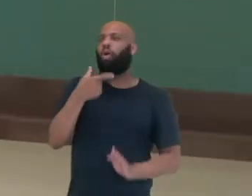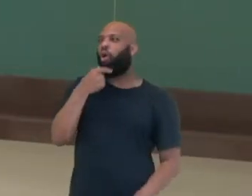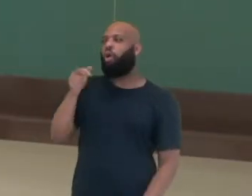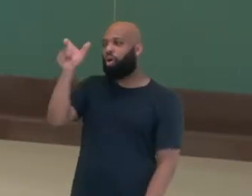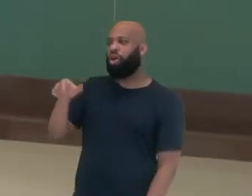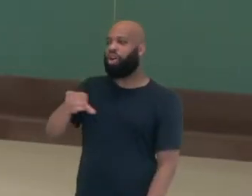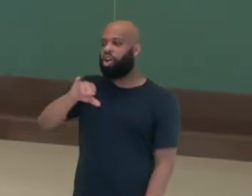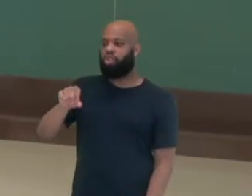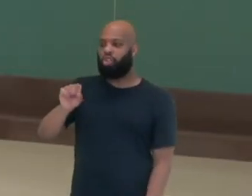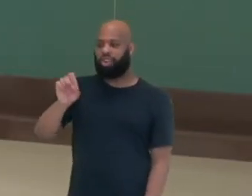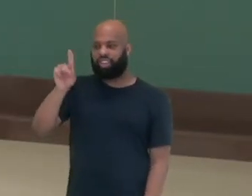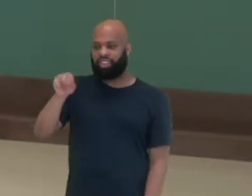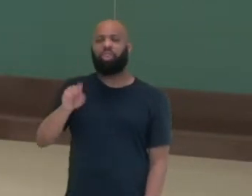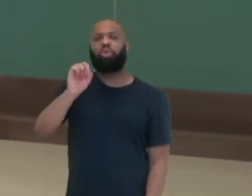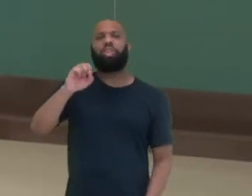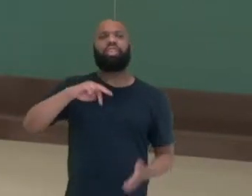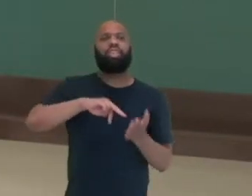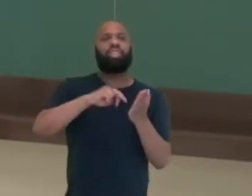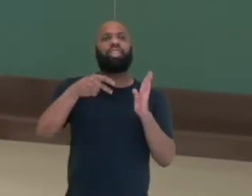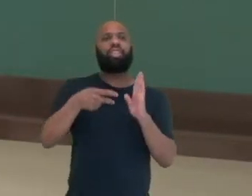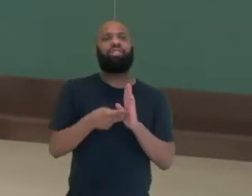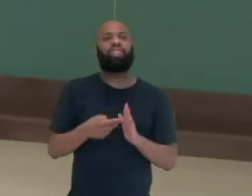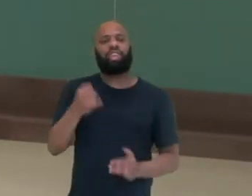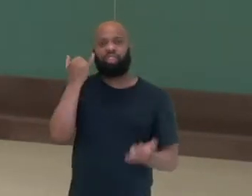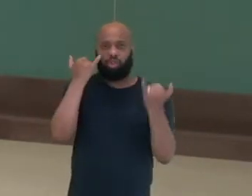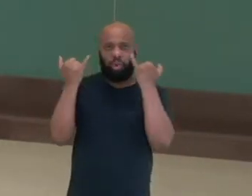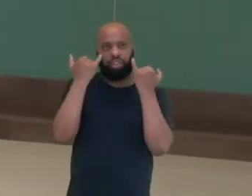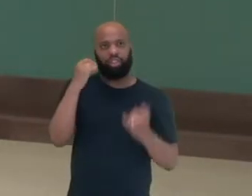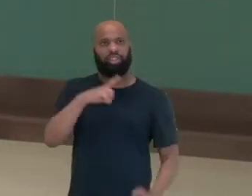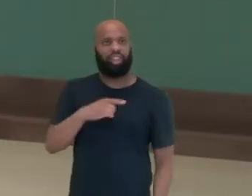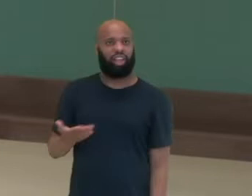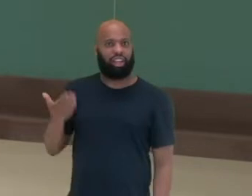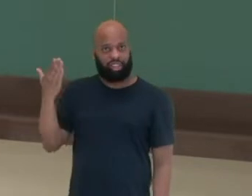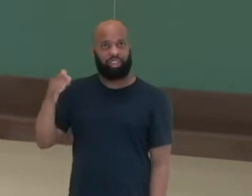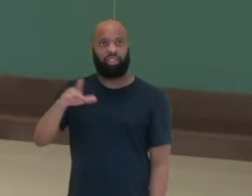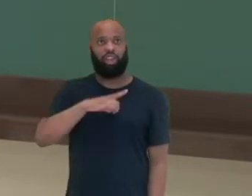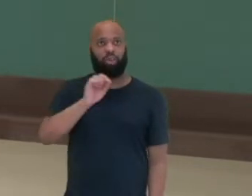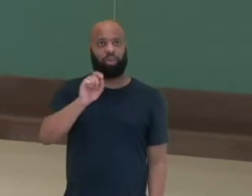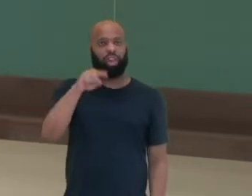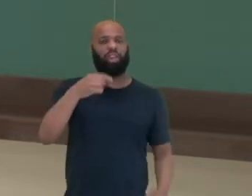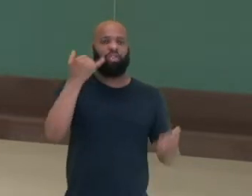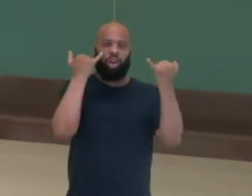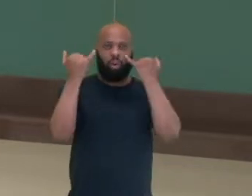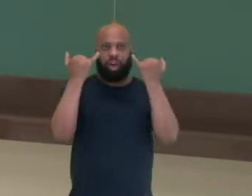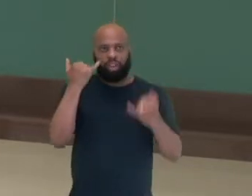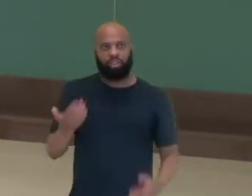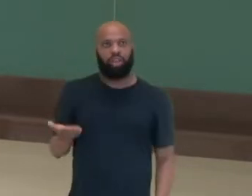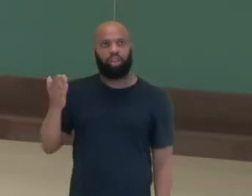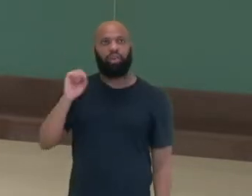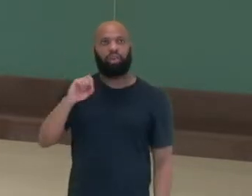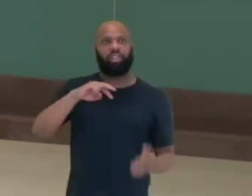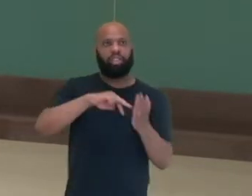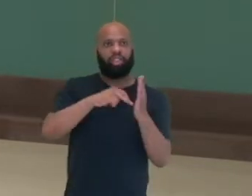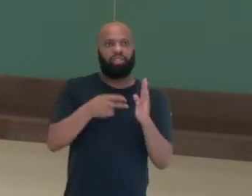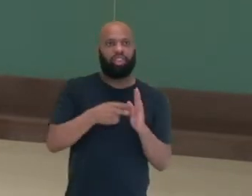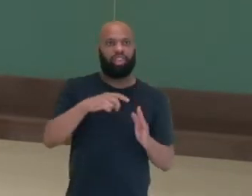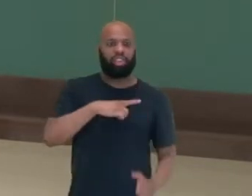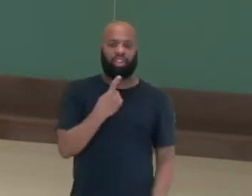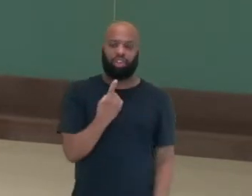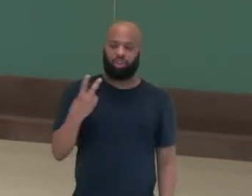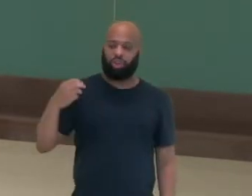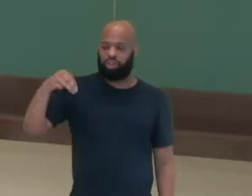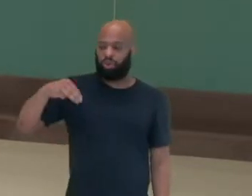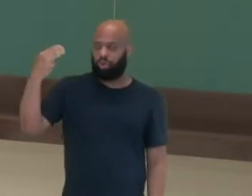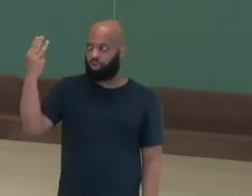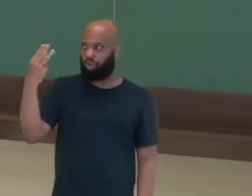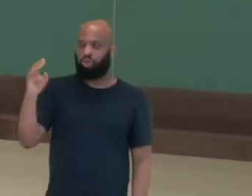Silva, né, e o que que significa a informação destacada? Então, aqui a gente tem uma informação destacada, que é o que, ó, 12 metros